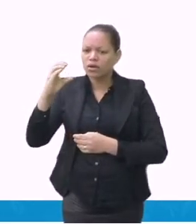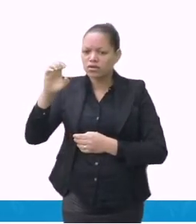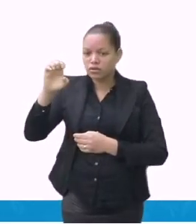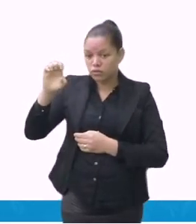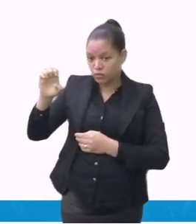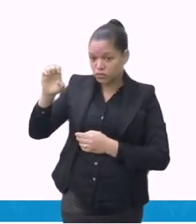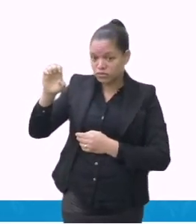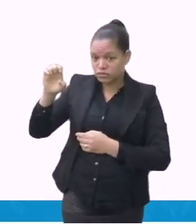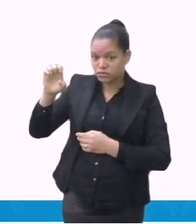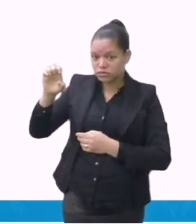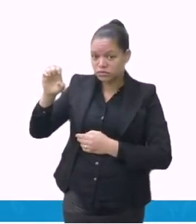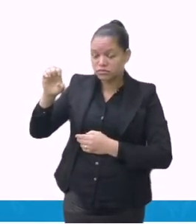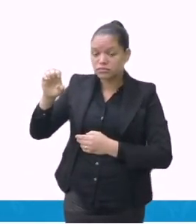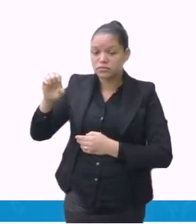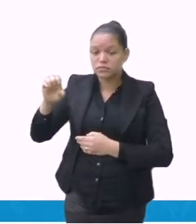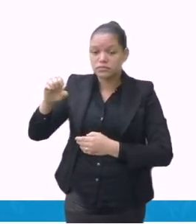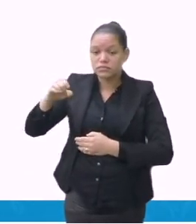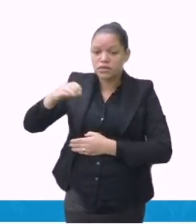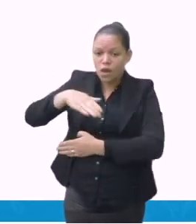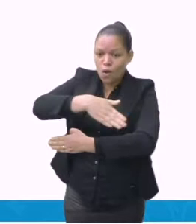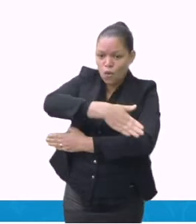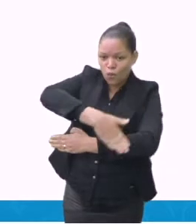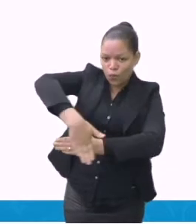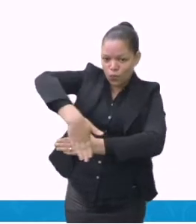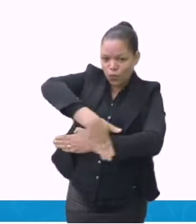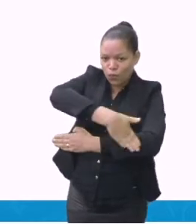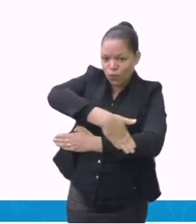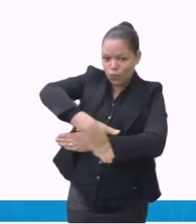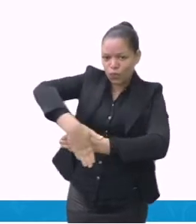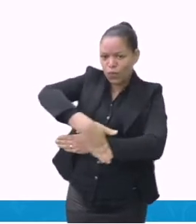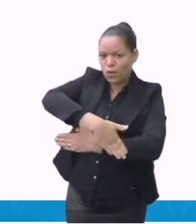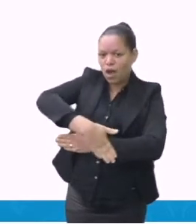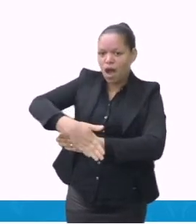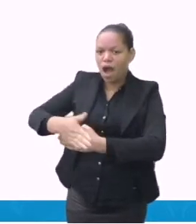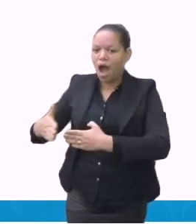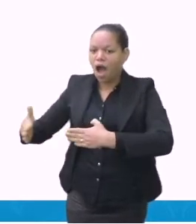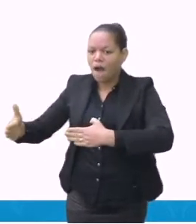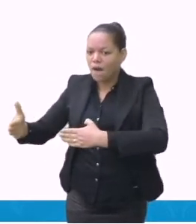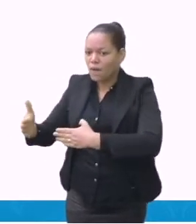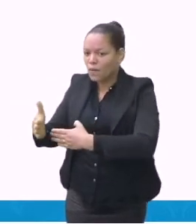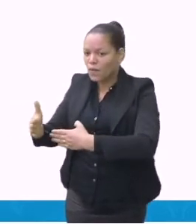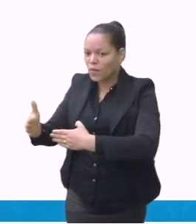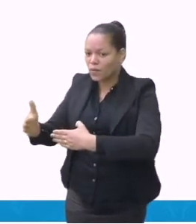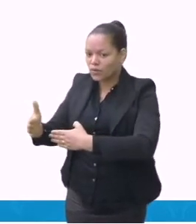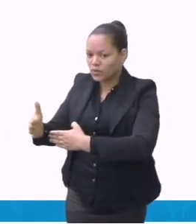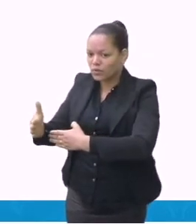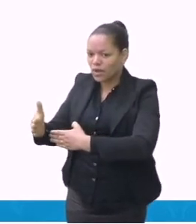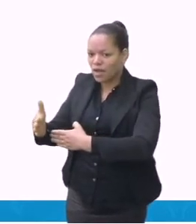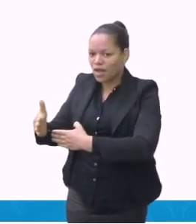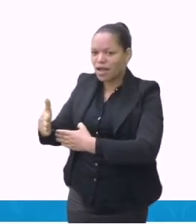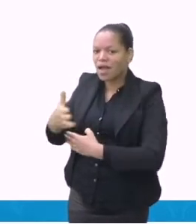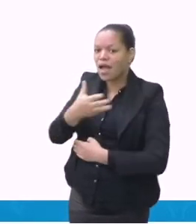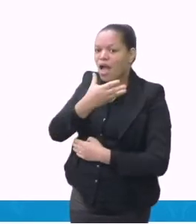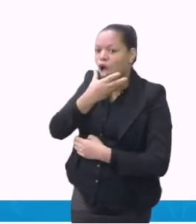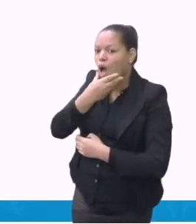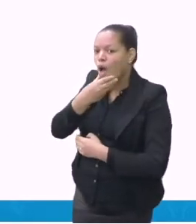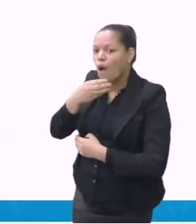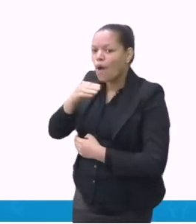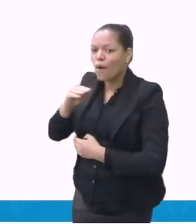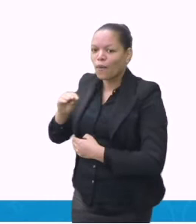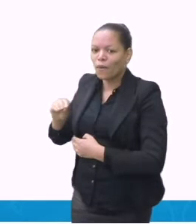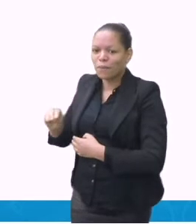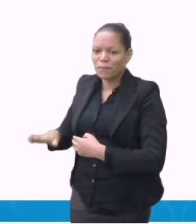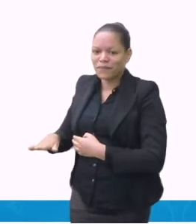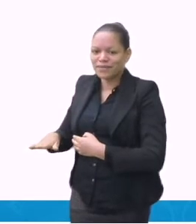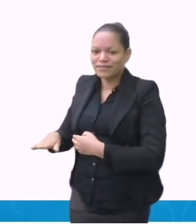ruas perpendiculares. E esse menino explicou desta forma, com o nome da rua